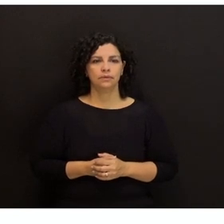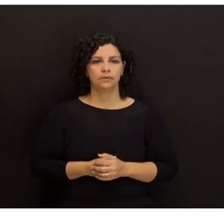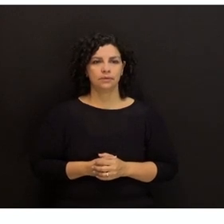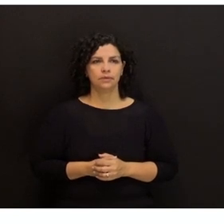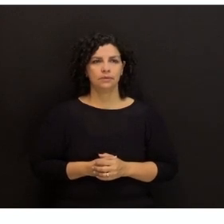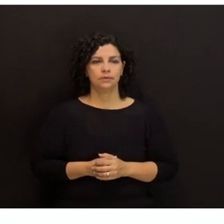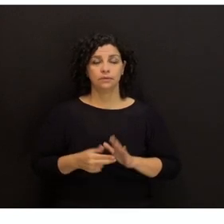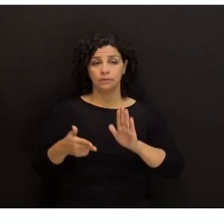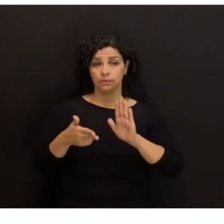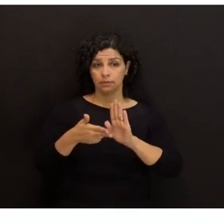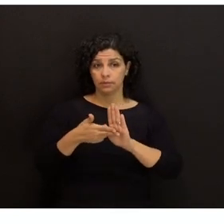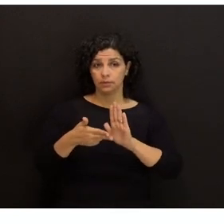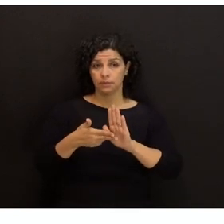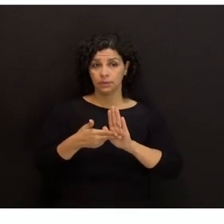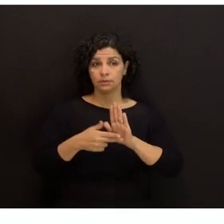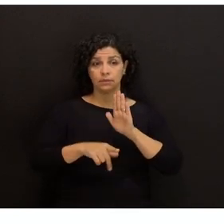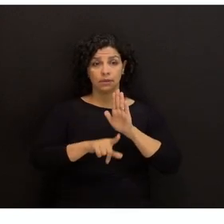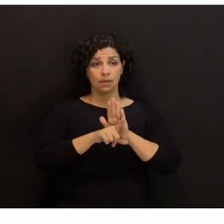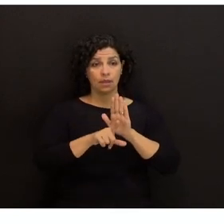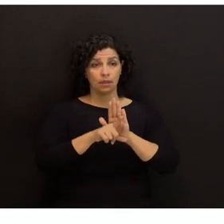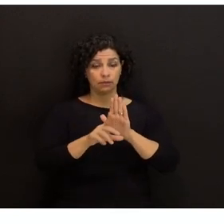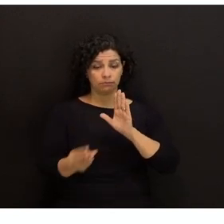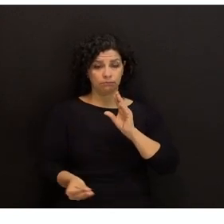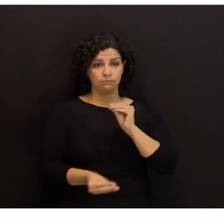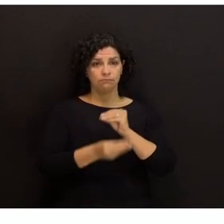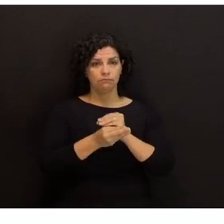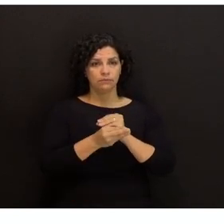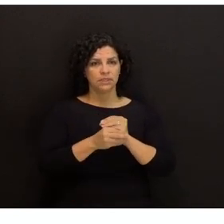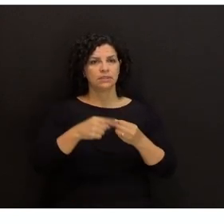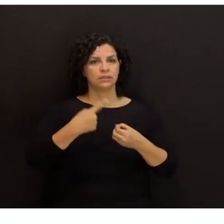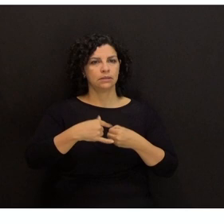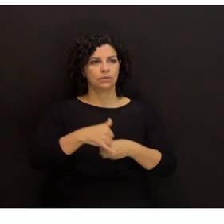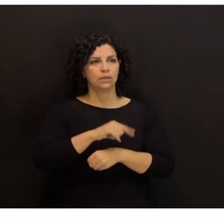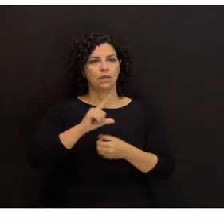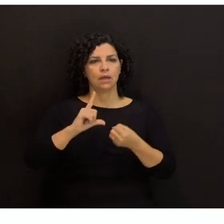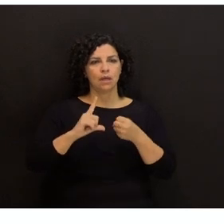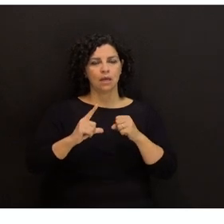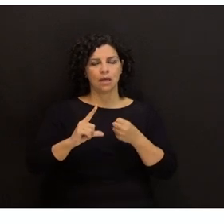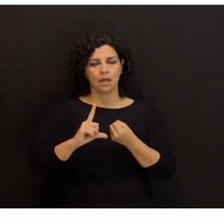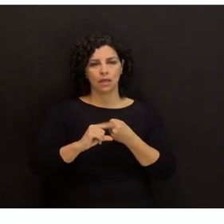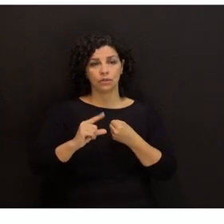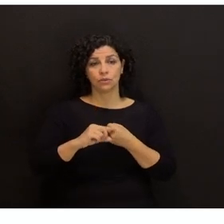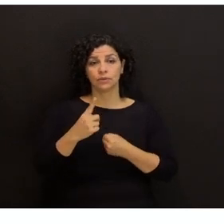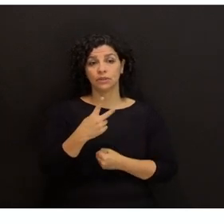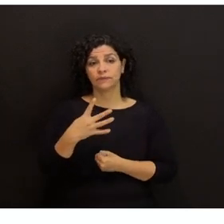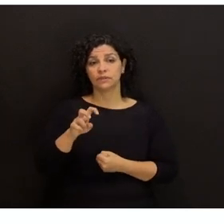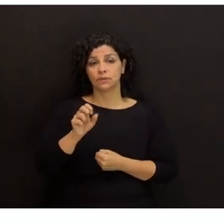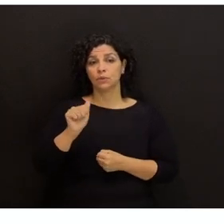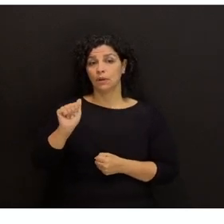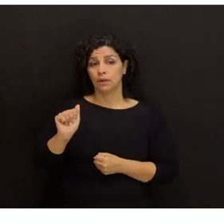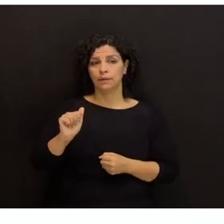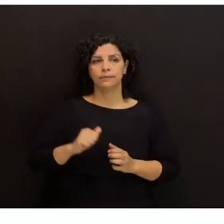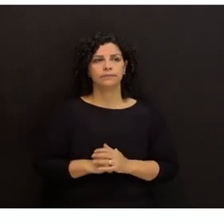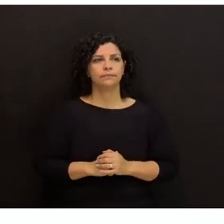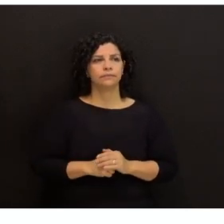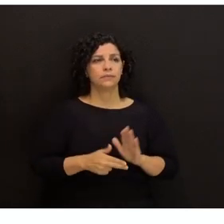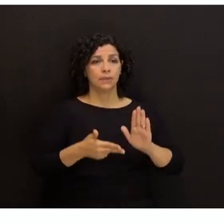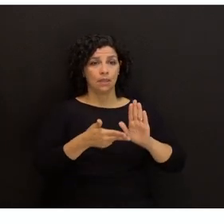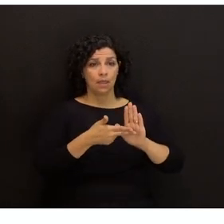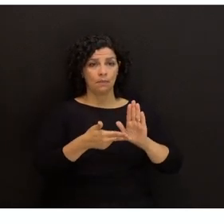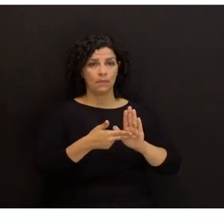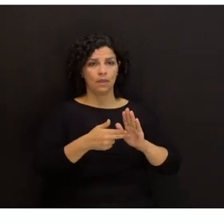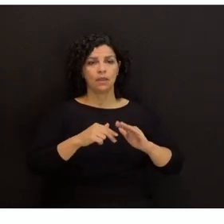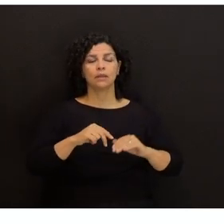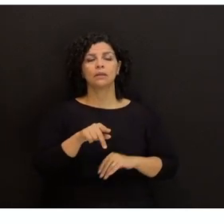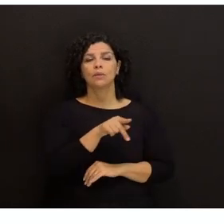uma Emenda a Lei Orgânica do Município o artigo 125 a emenda essa do